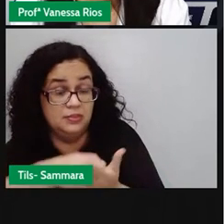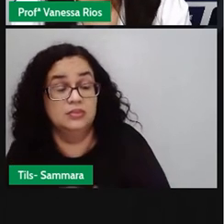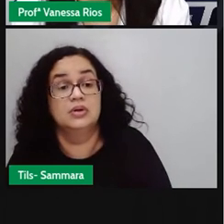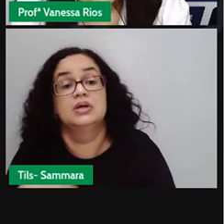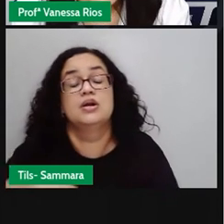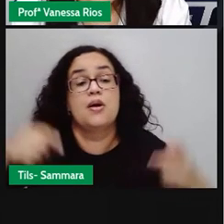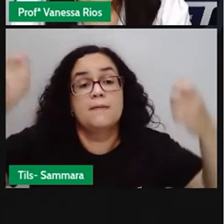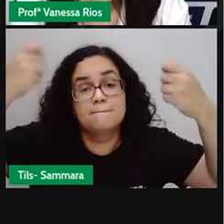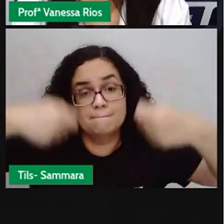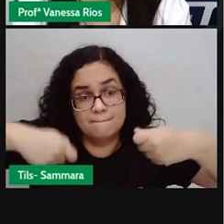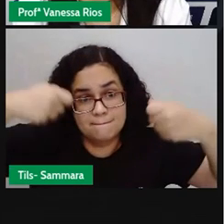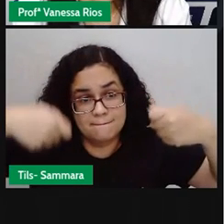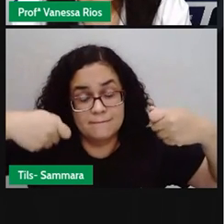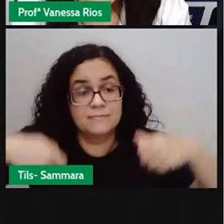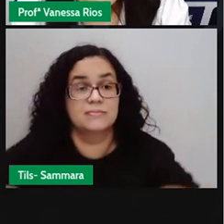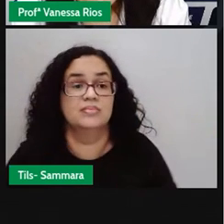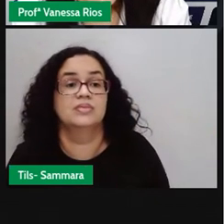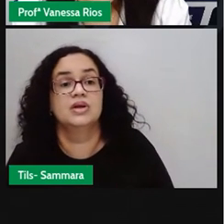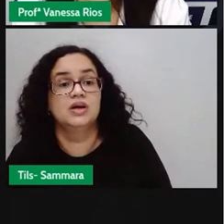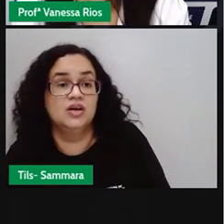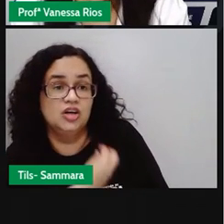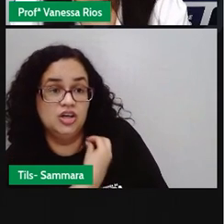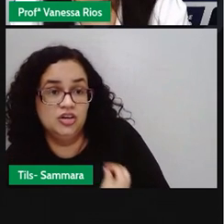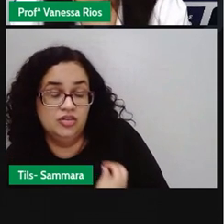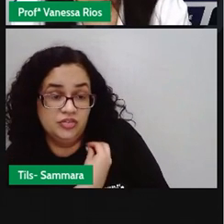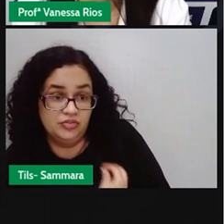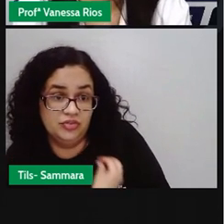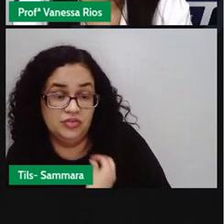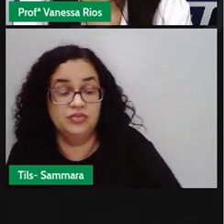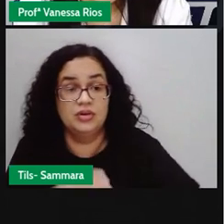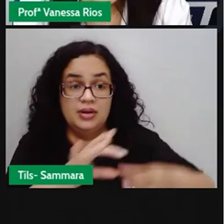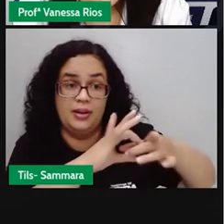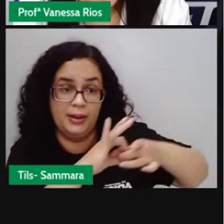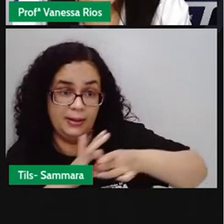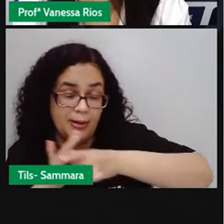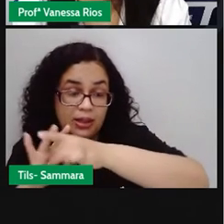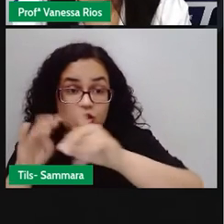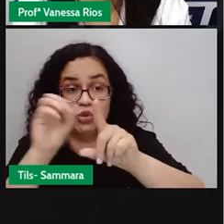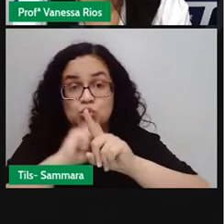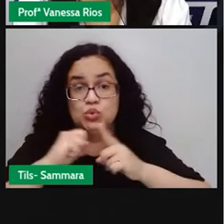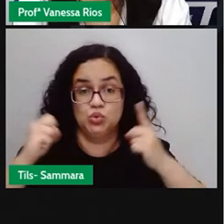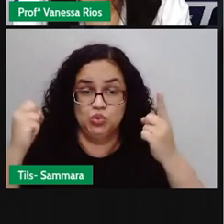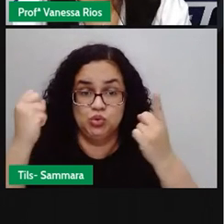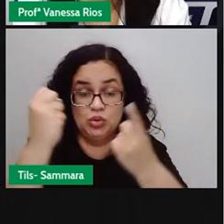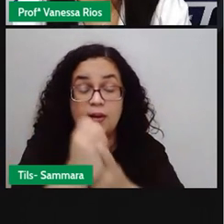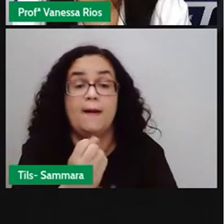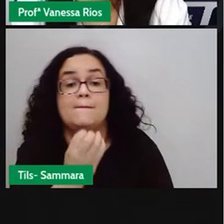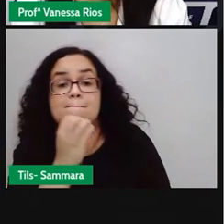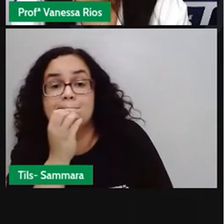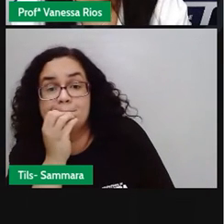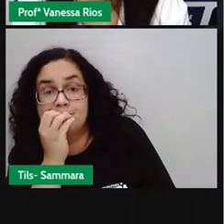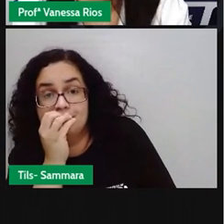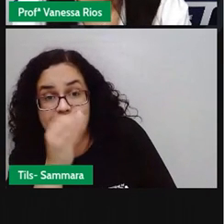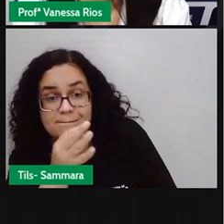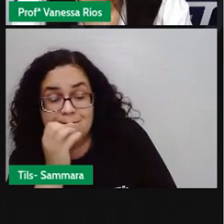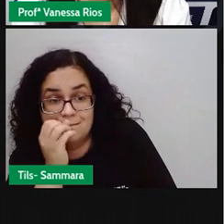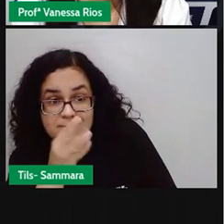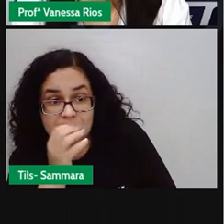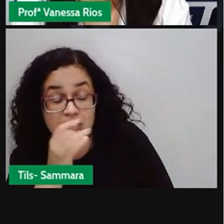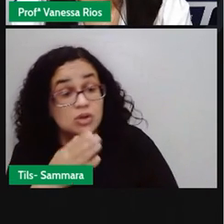algo necessários para que as pessoas vivam em harmonia, né, vivam socialmente, vivam bem umas com as